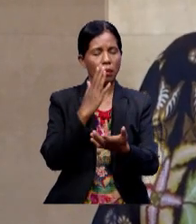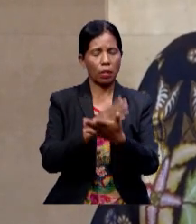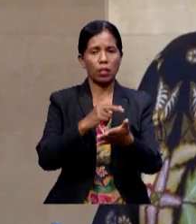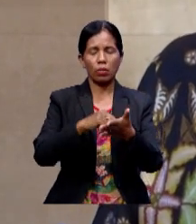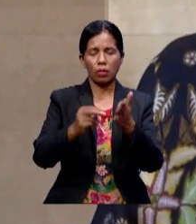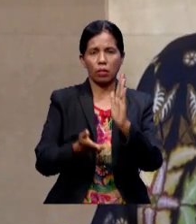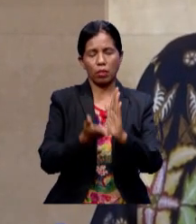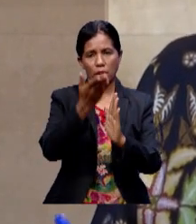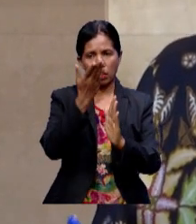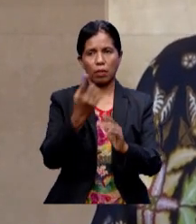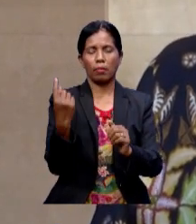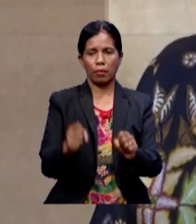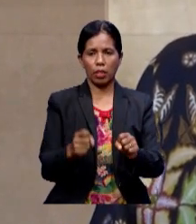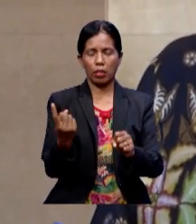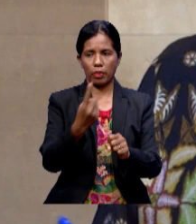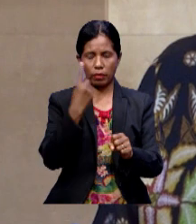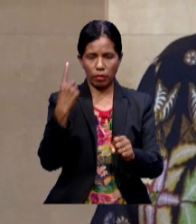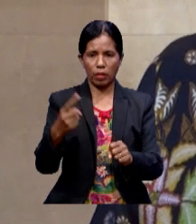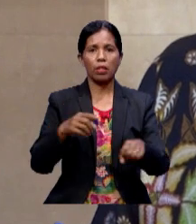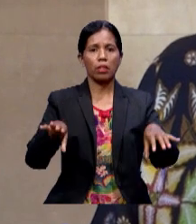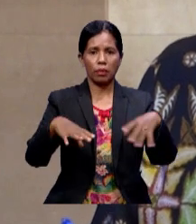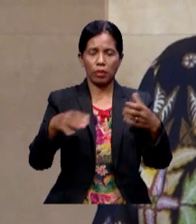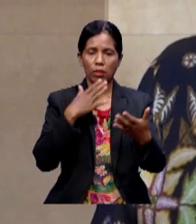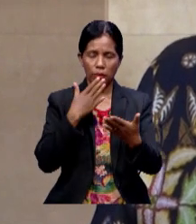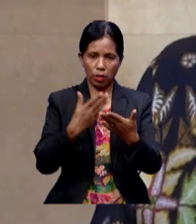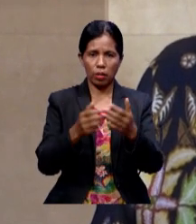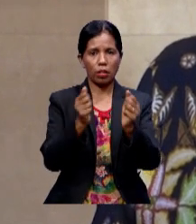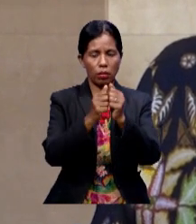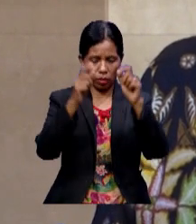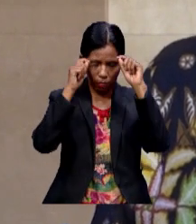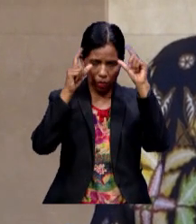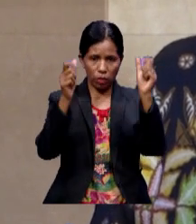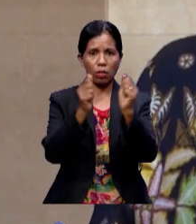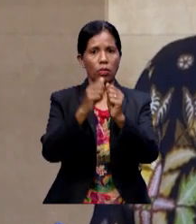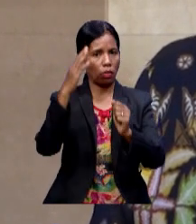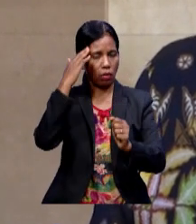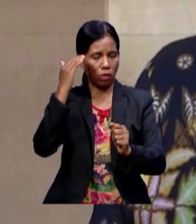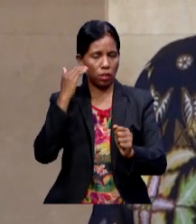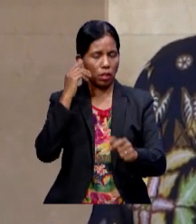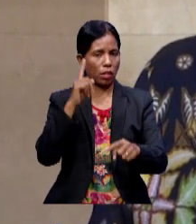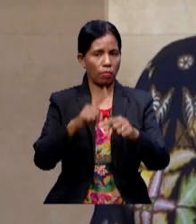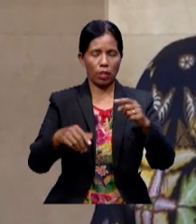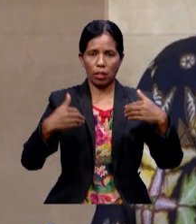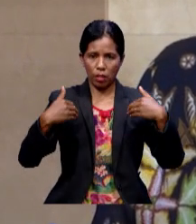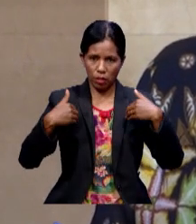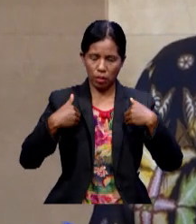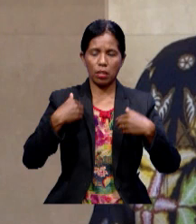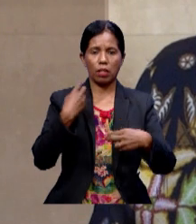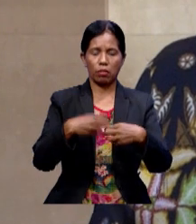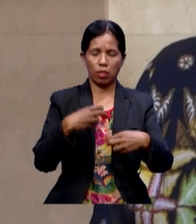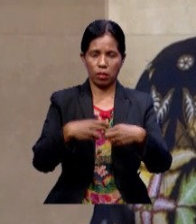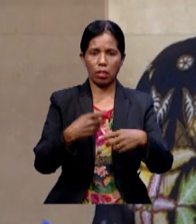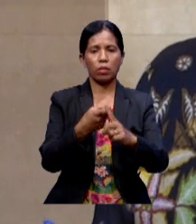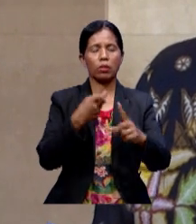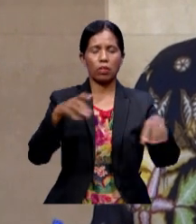atu ne para belen na fati manting relasan ne bedia entre Timor Leste Korea la bele heta impact si traveldor